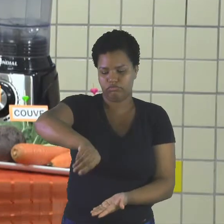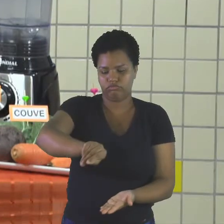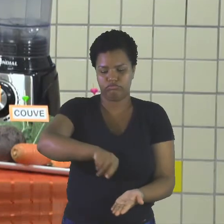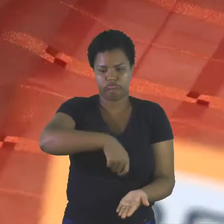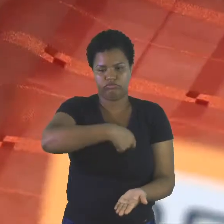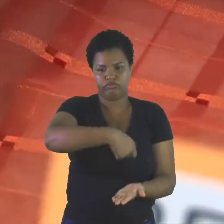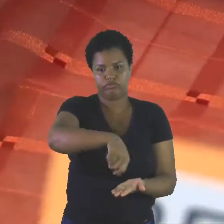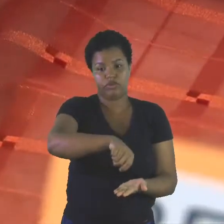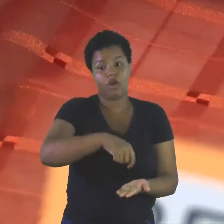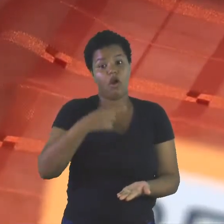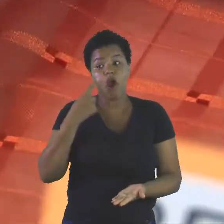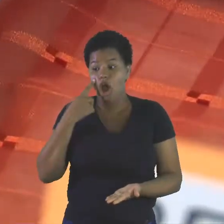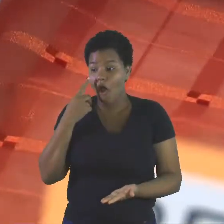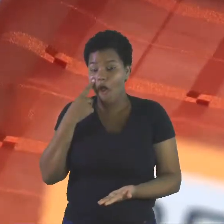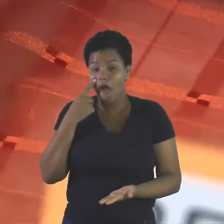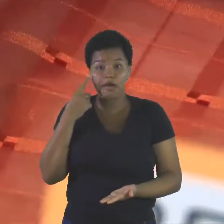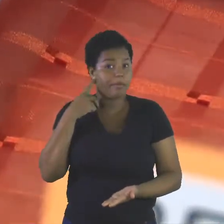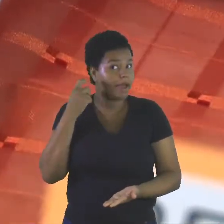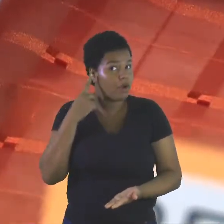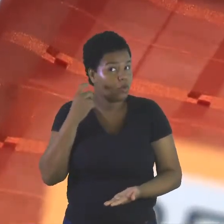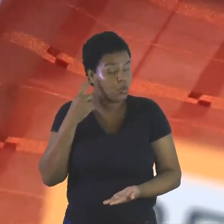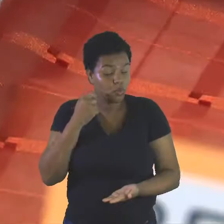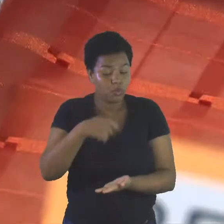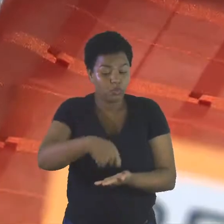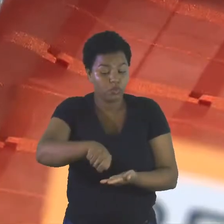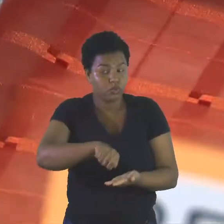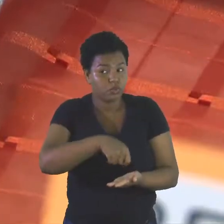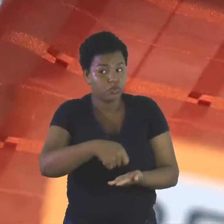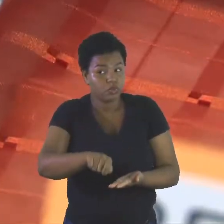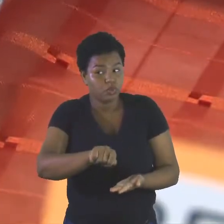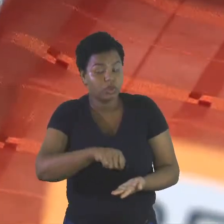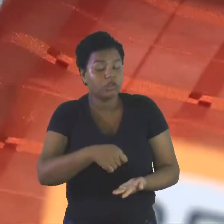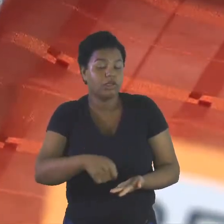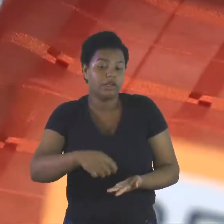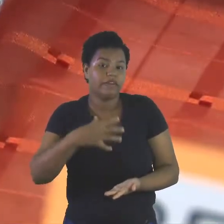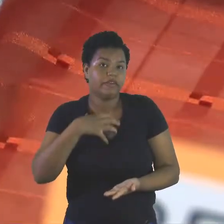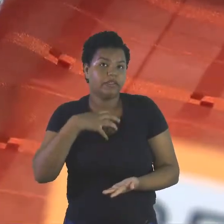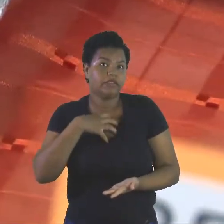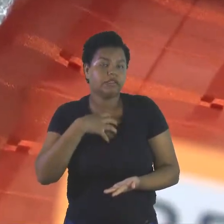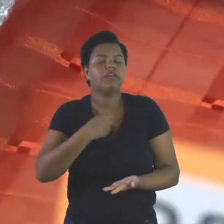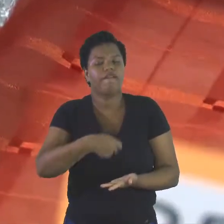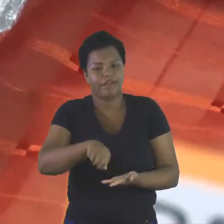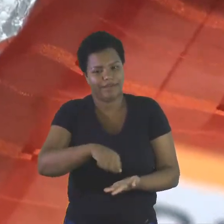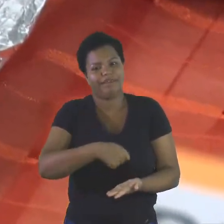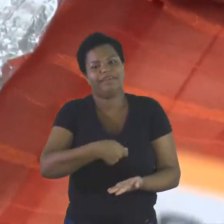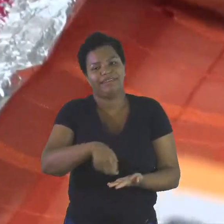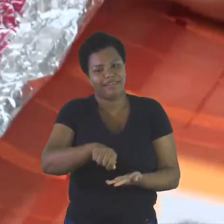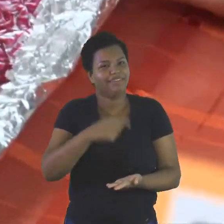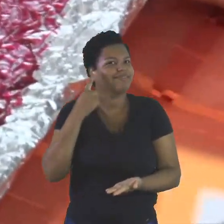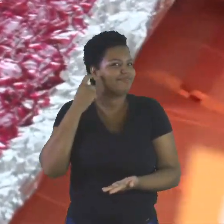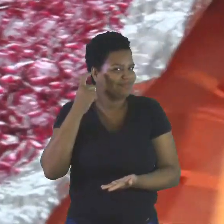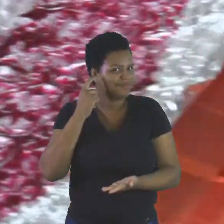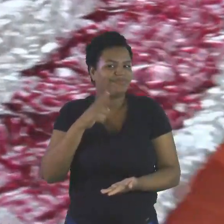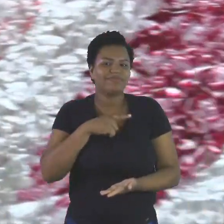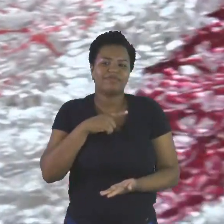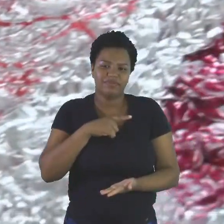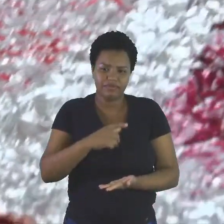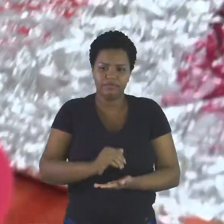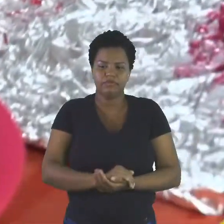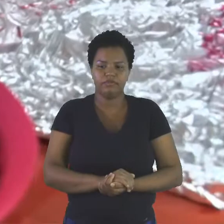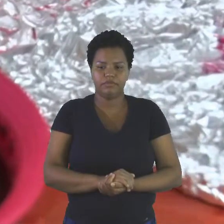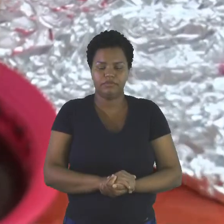cá Olha tá vendo que faz um barulhinho que ele vai sentir que faz um barulhinho e